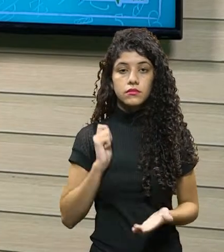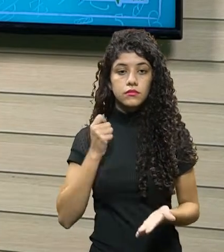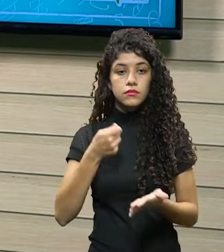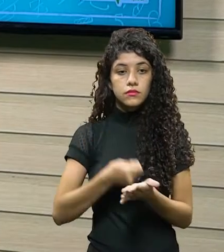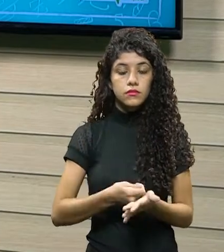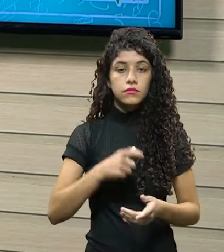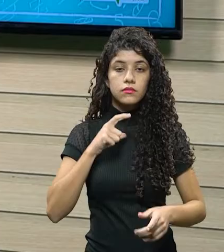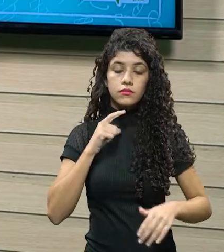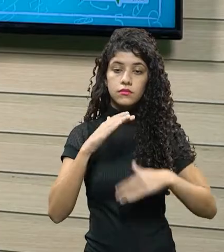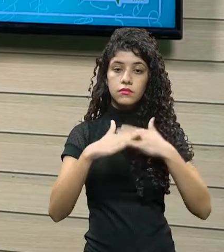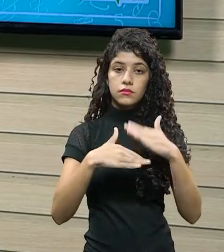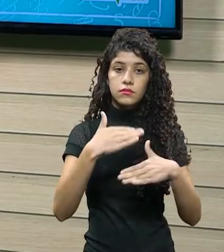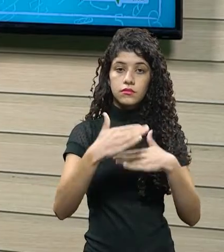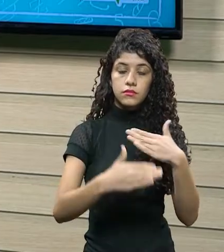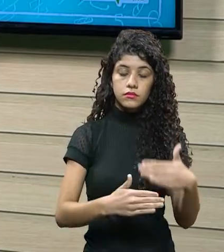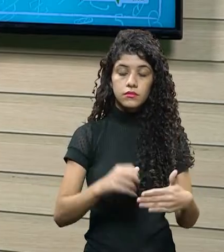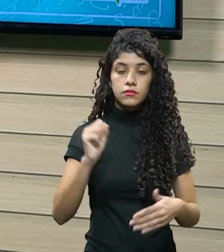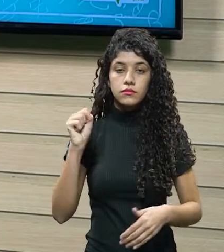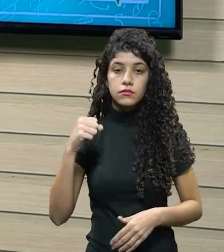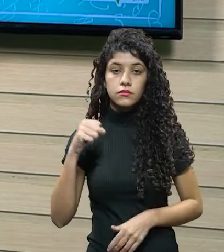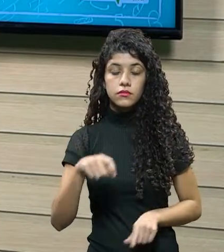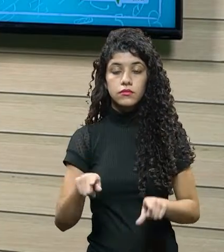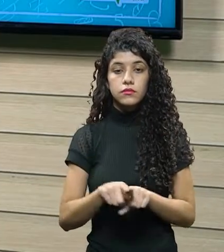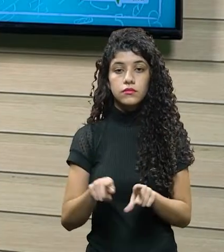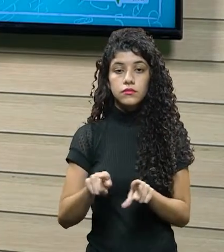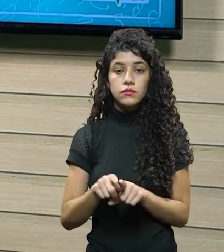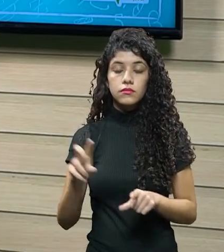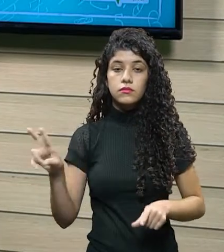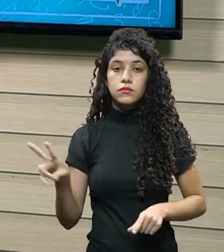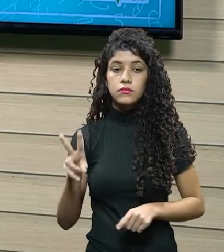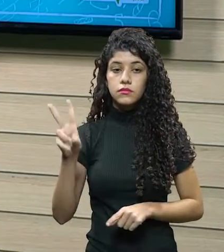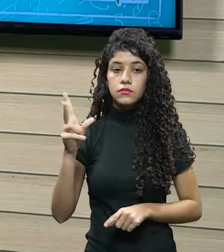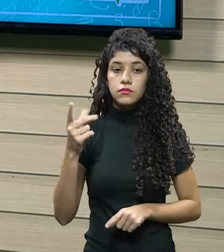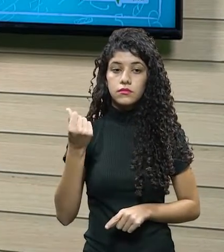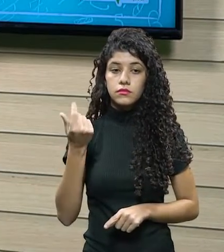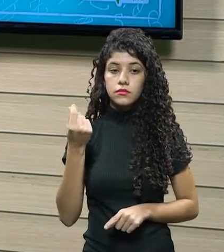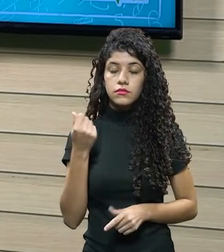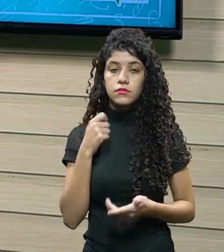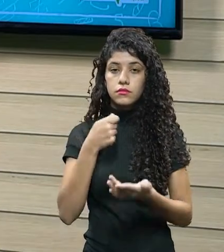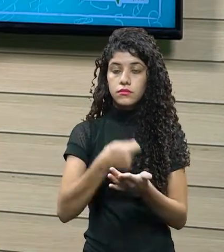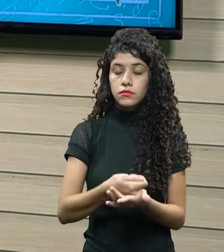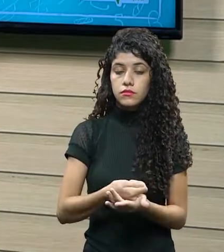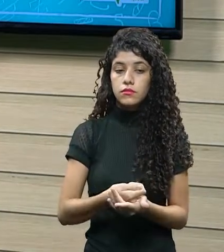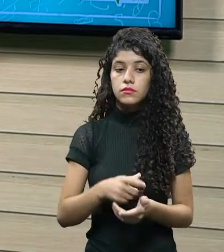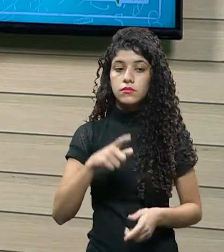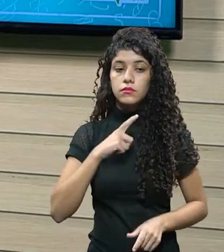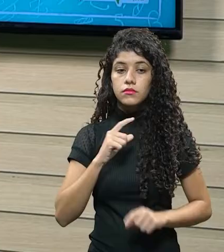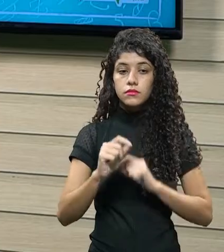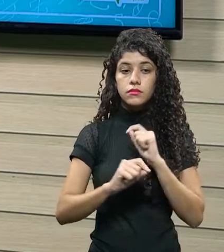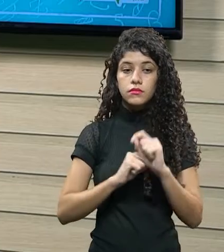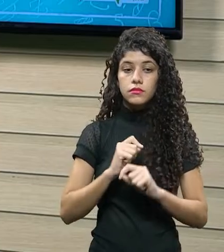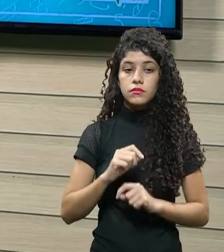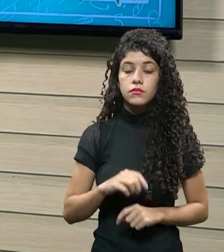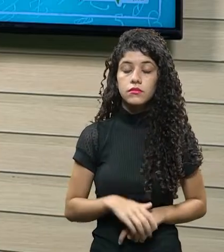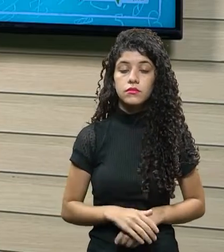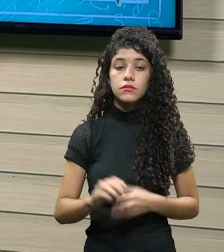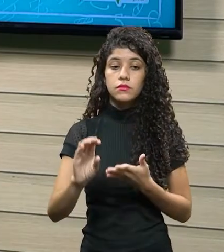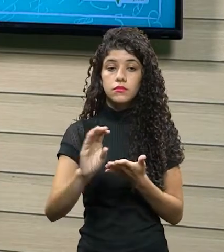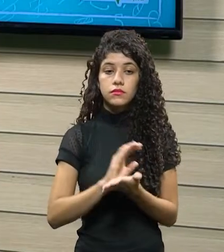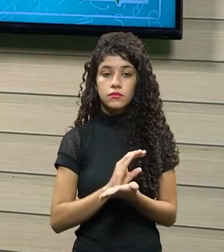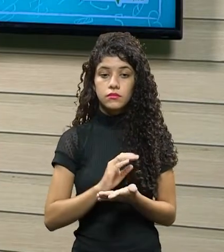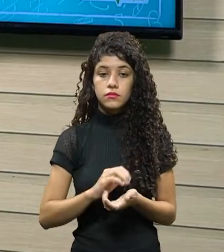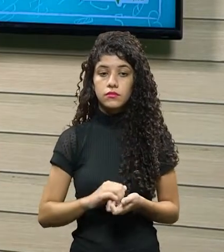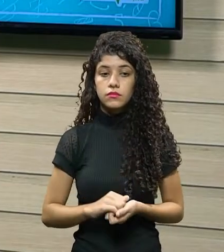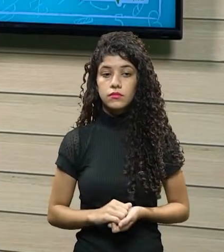uma mercadoria tem todo um processo de custo e através do valor de venda e a dedução desse custo, temos o